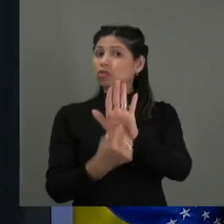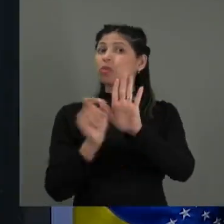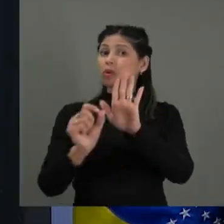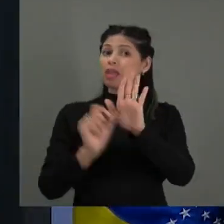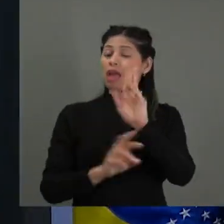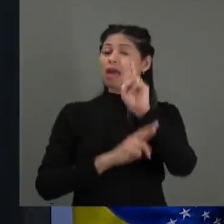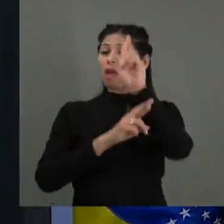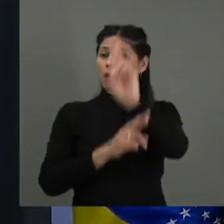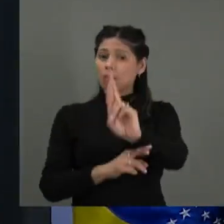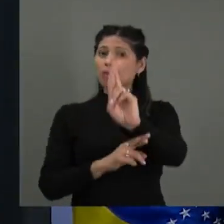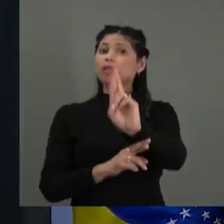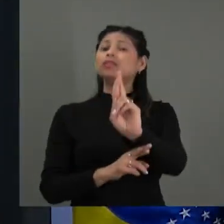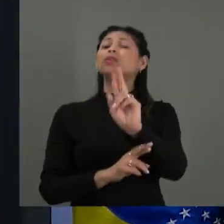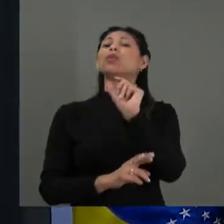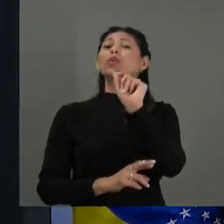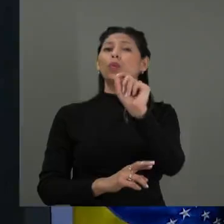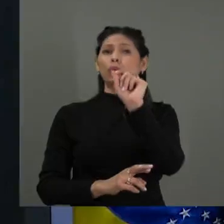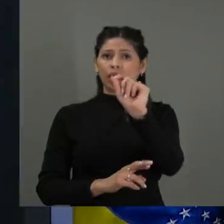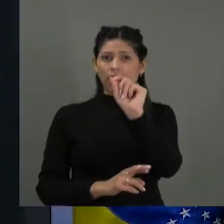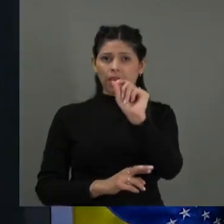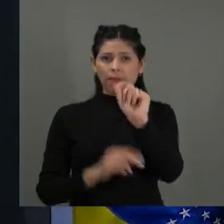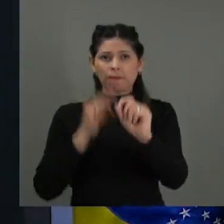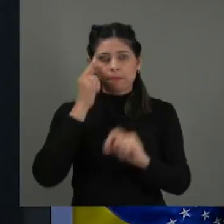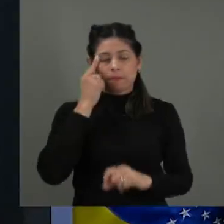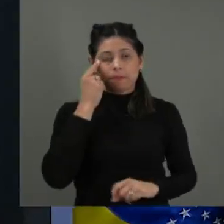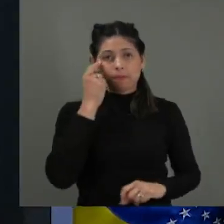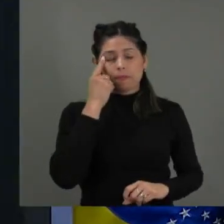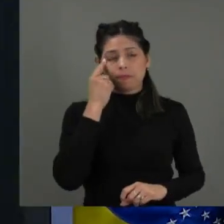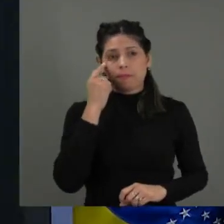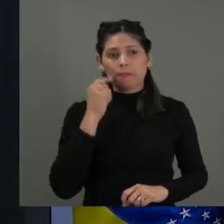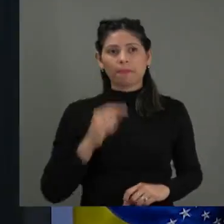representa hoje um pouco, em termos de